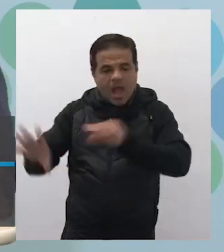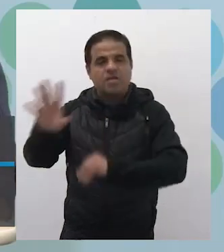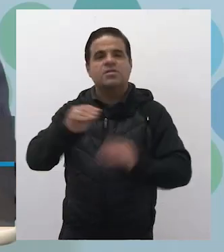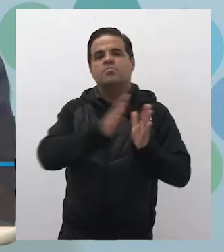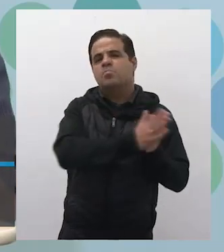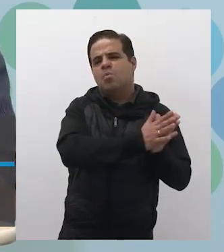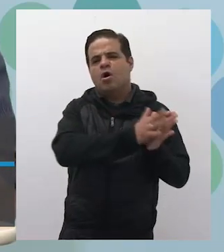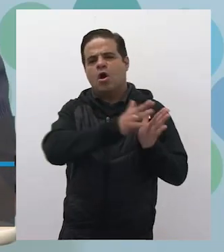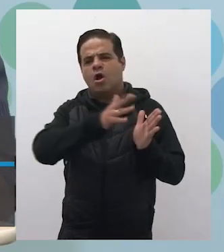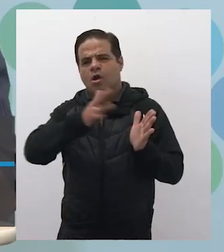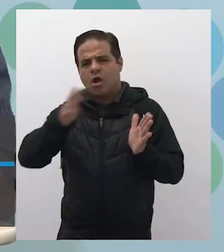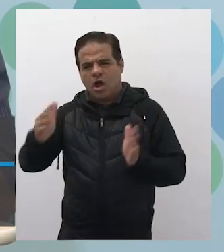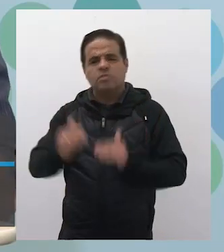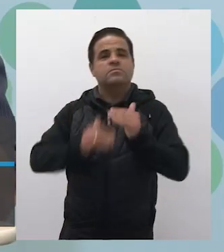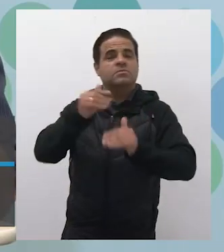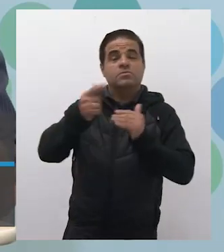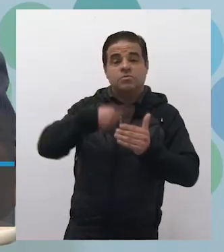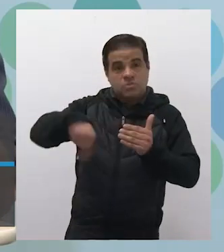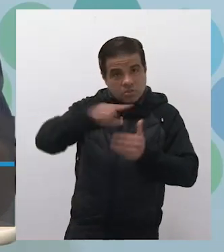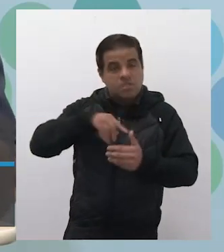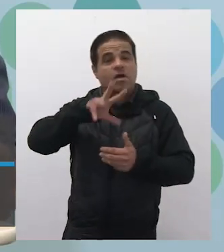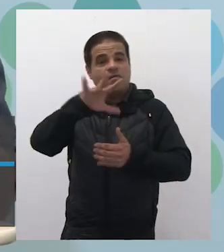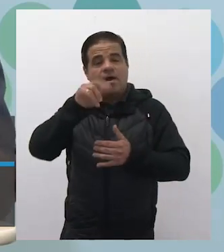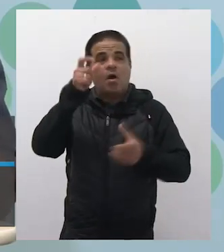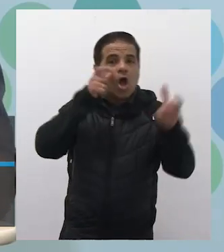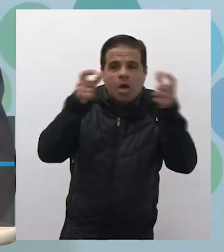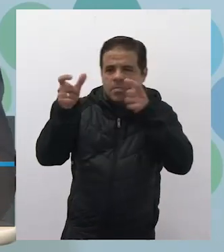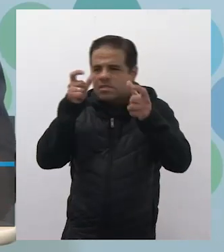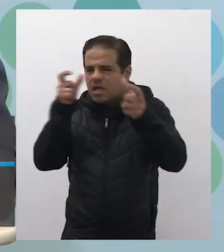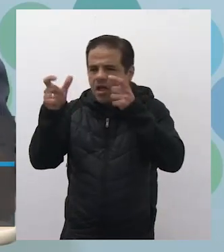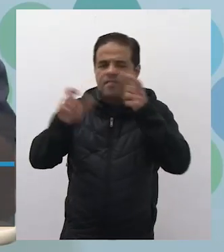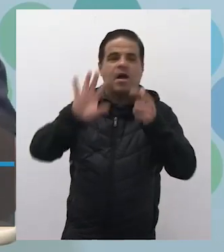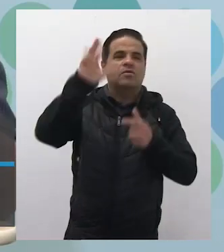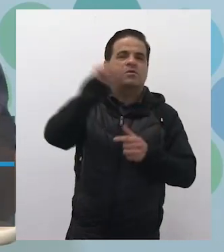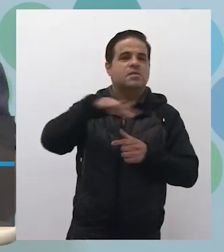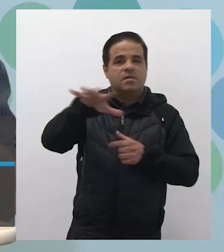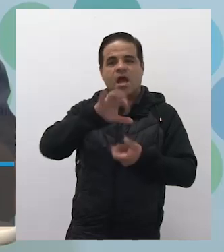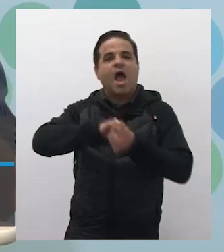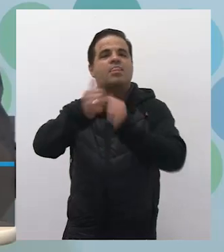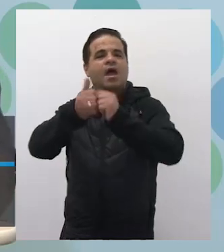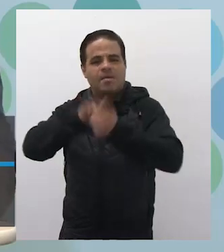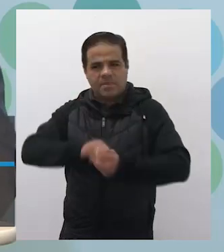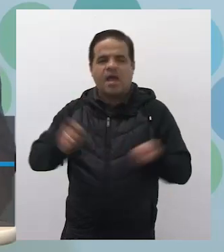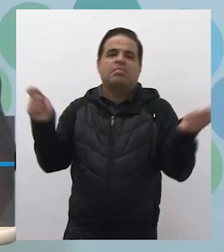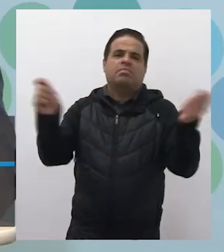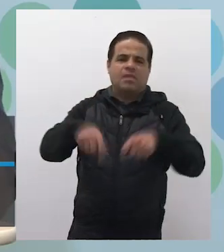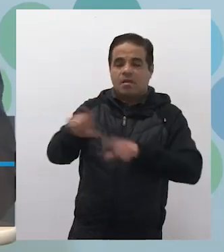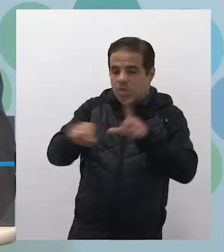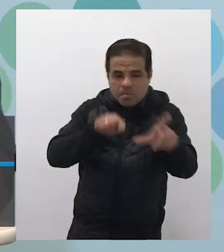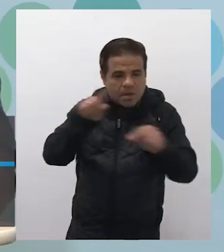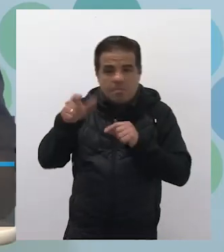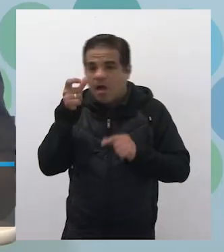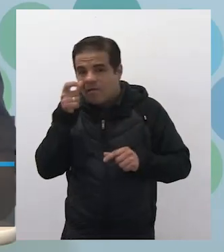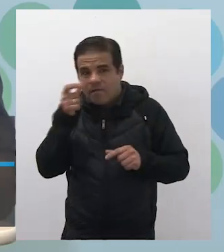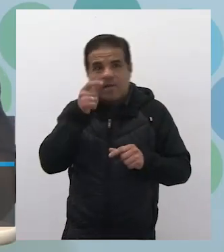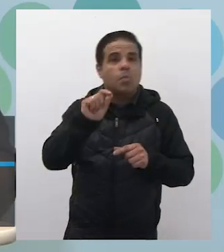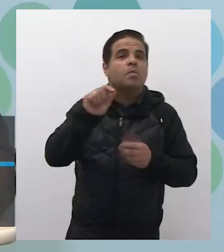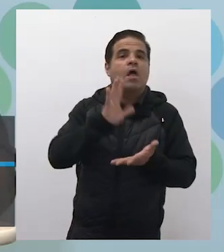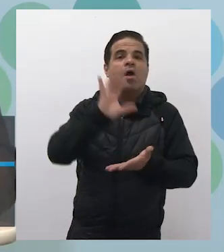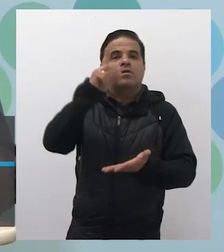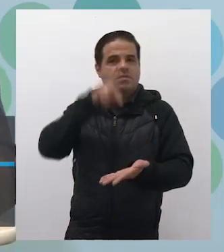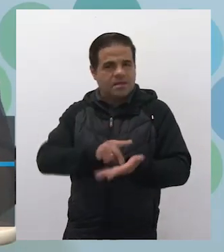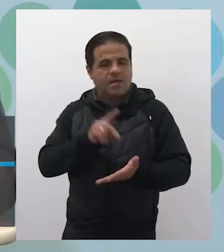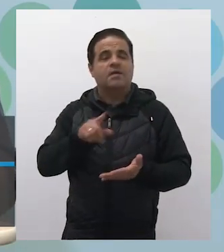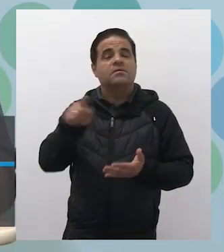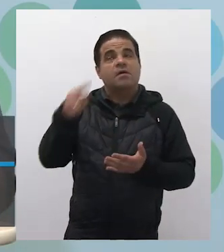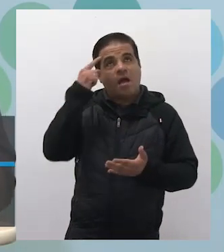o processo. A gente vai observar o que está acontecendo e começar a adaptar o que está acontecendo à realidade,